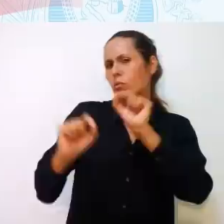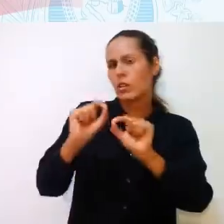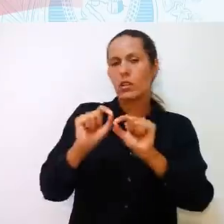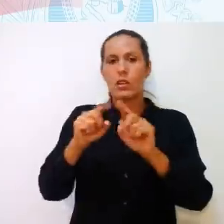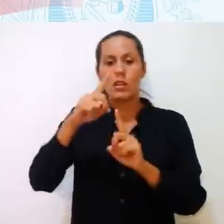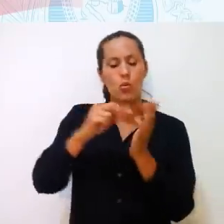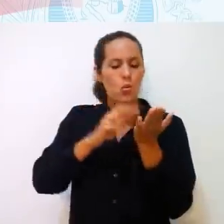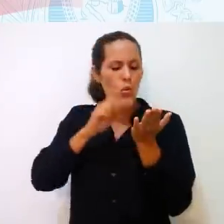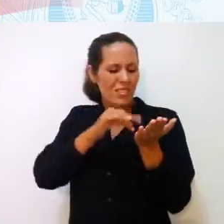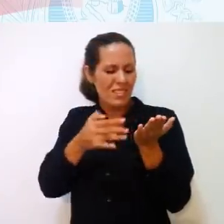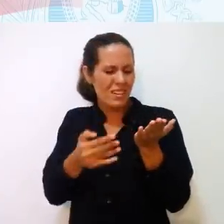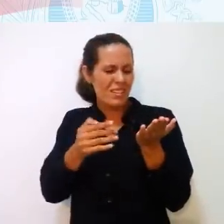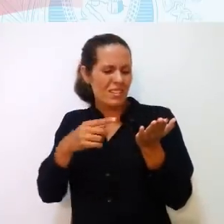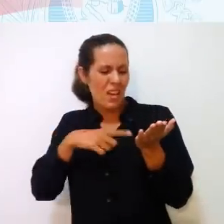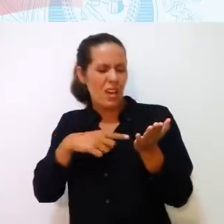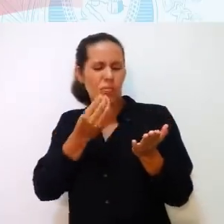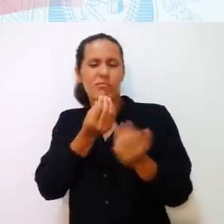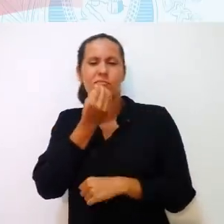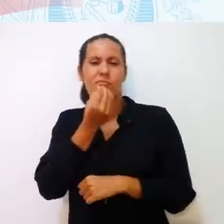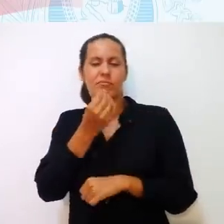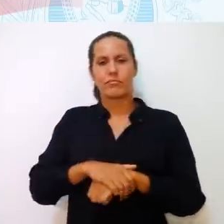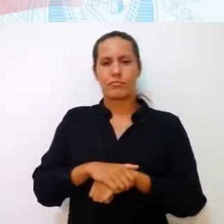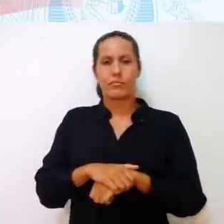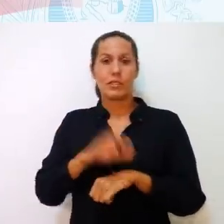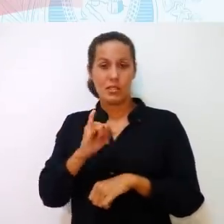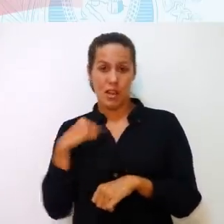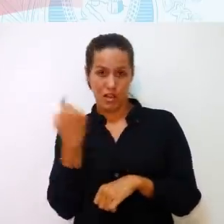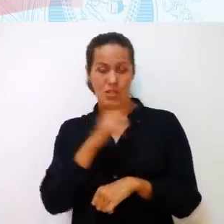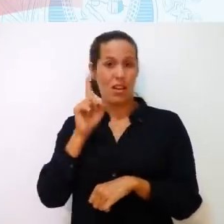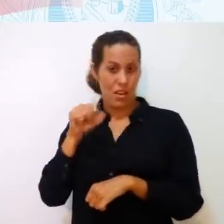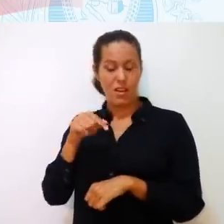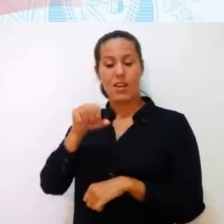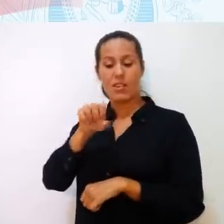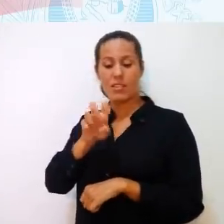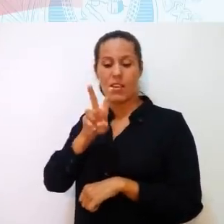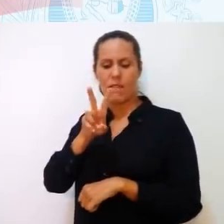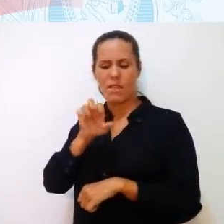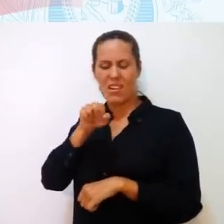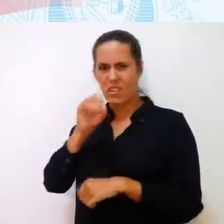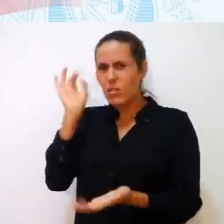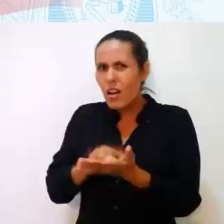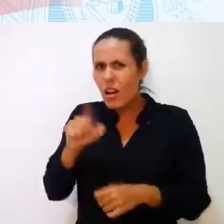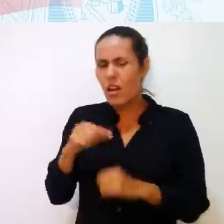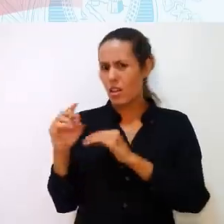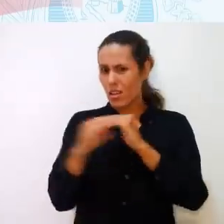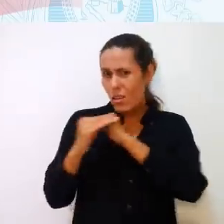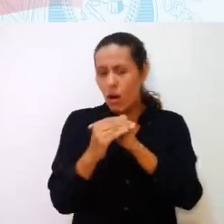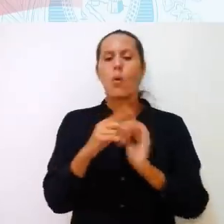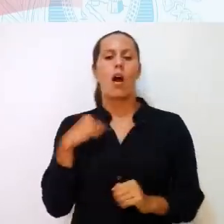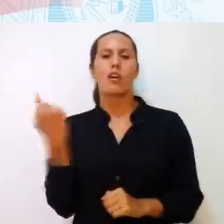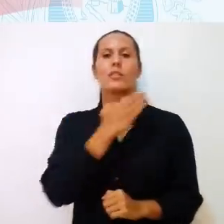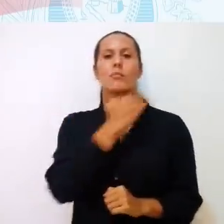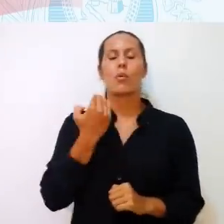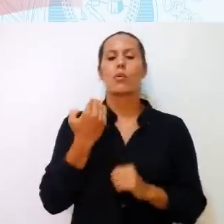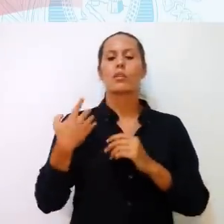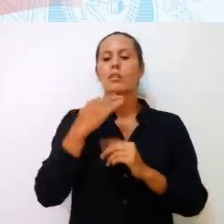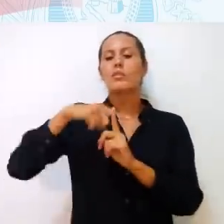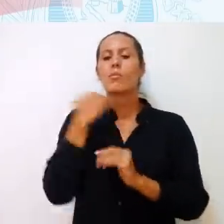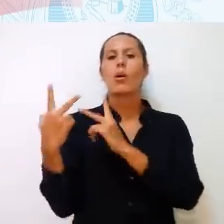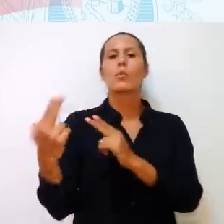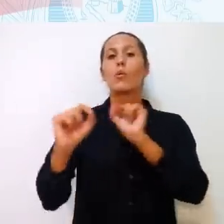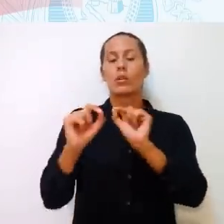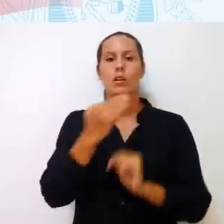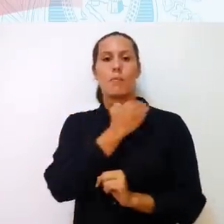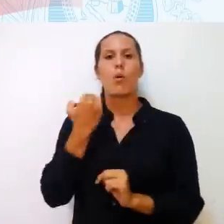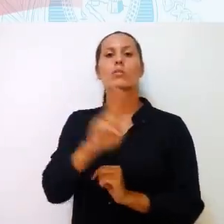sangue que usamos tem pouca tinta. E se somos severinos, iguais em tudo na vida, morremos de morte igual,